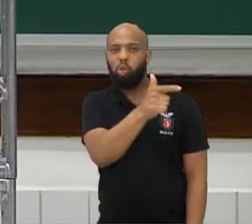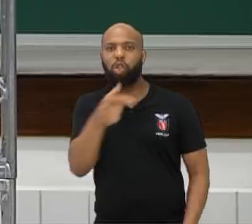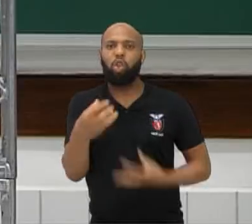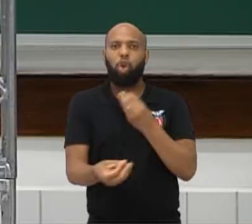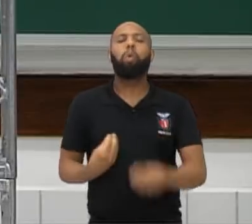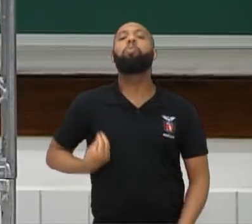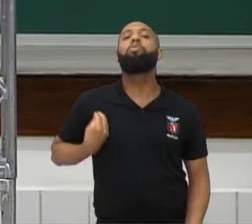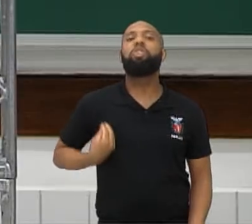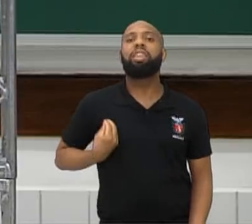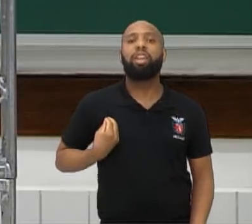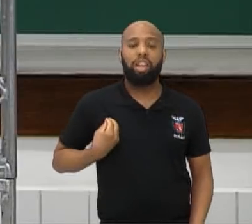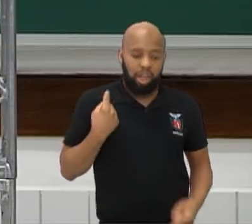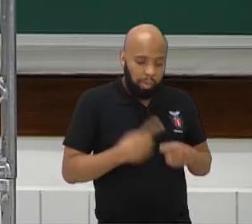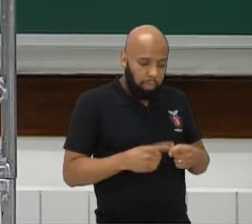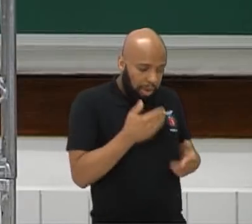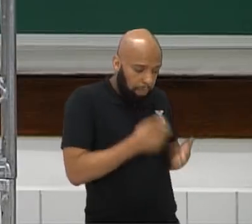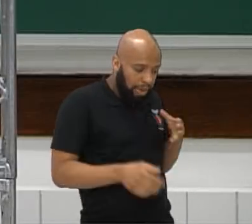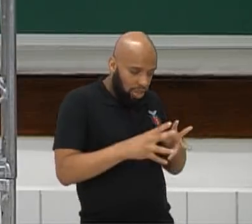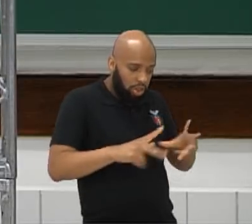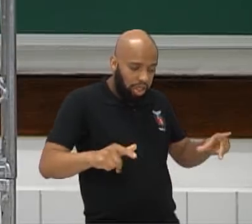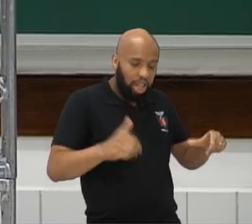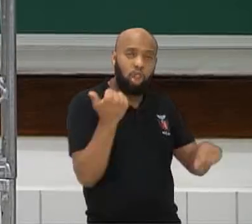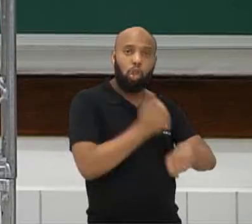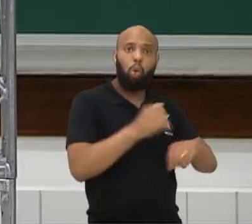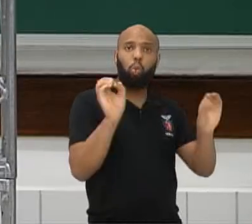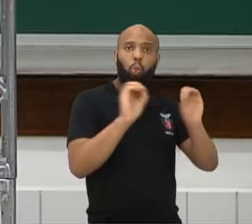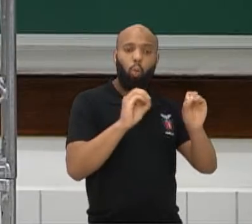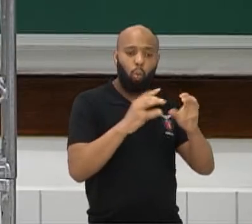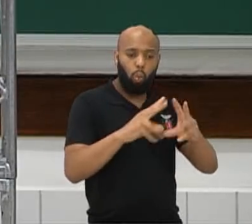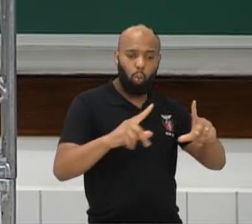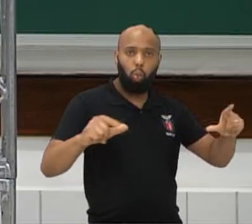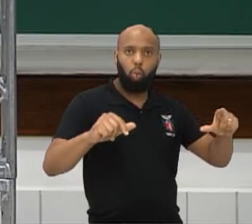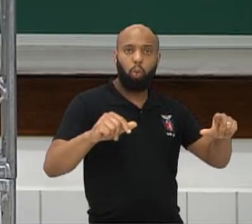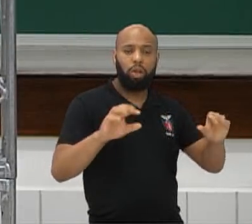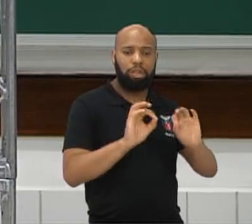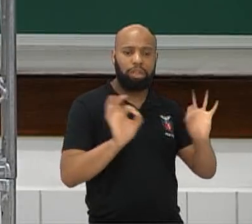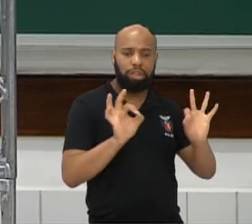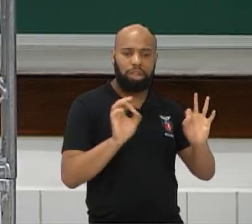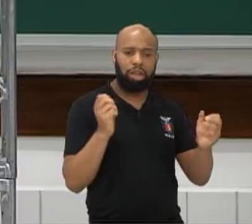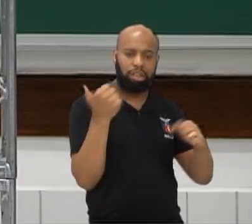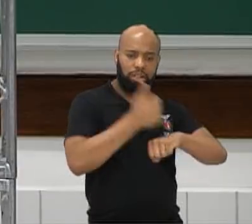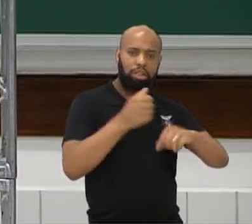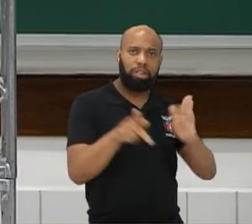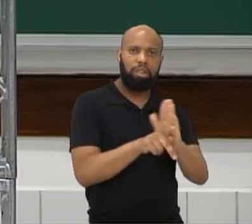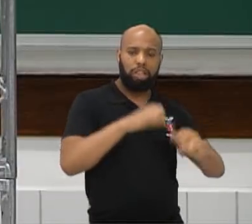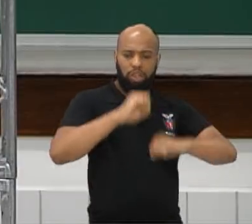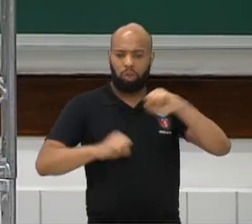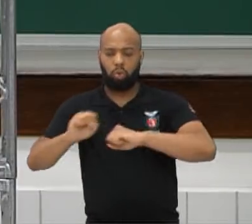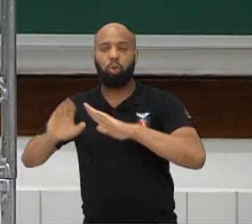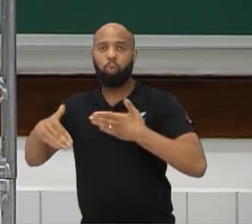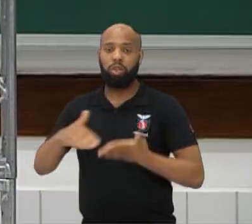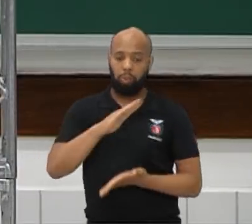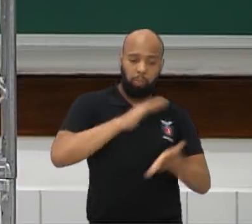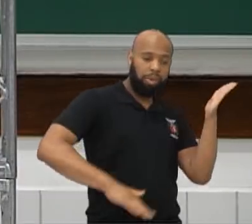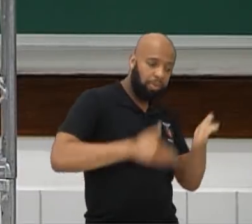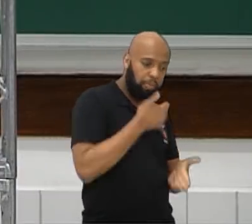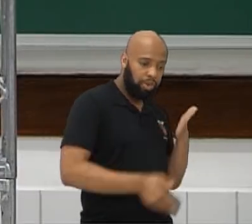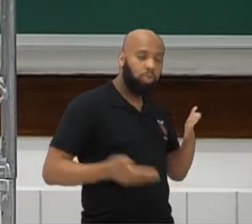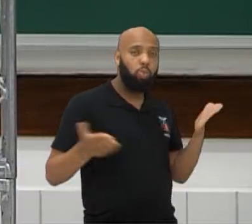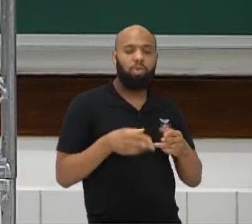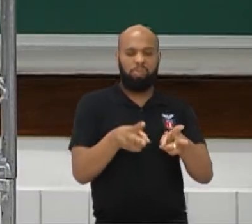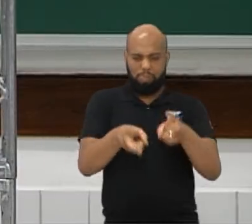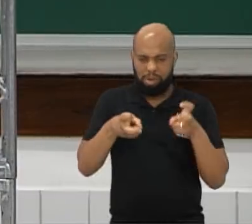sua sobrevivência, ele não tem a terra, ele não é dono da indústria. Por ele ser expropriado, ele passa a ser